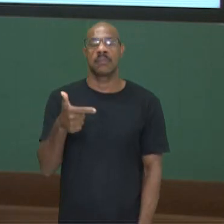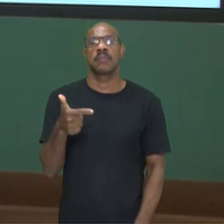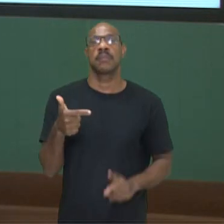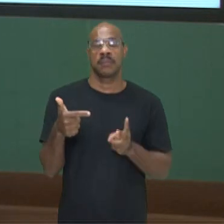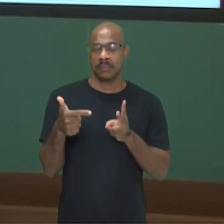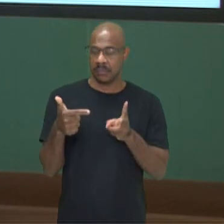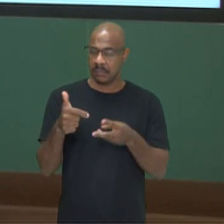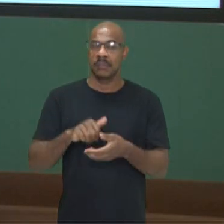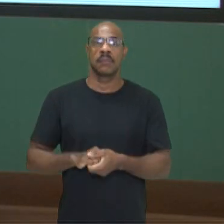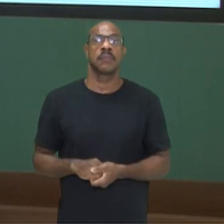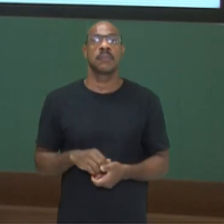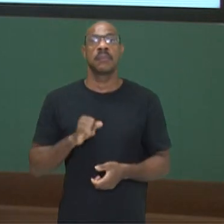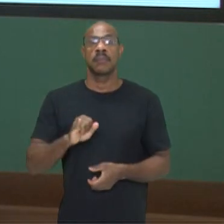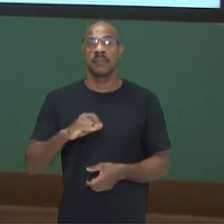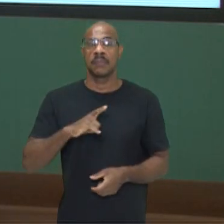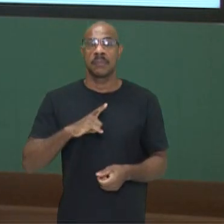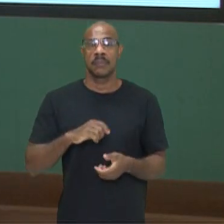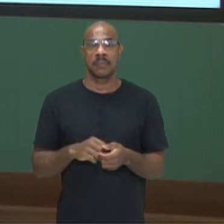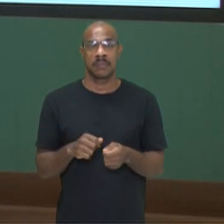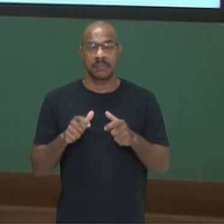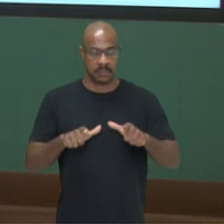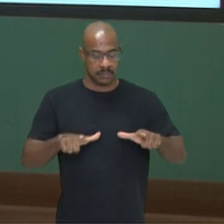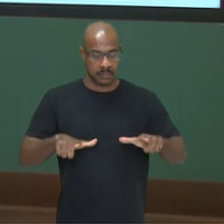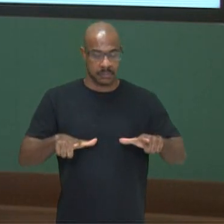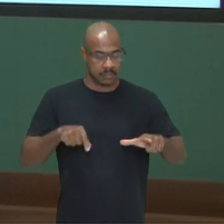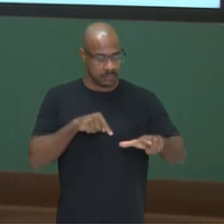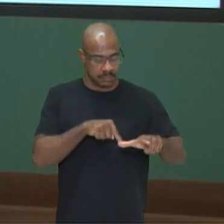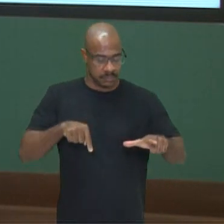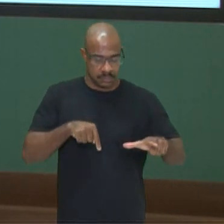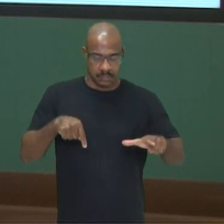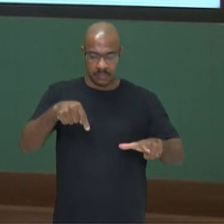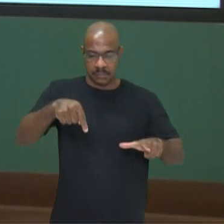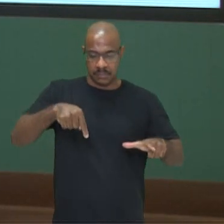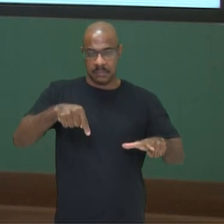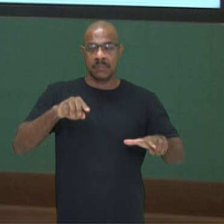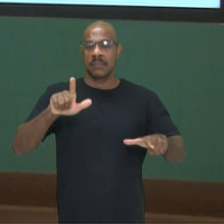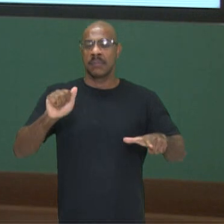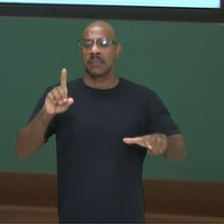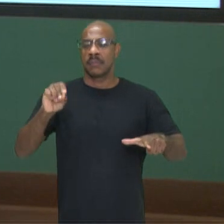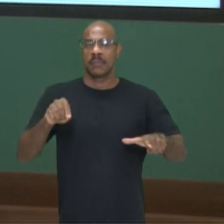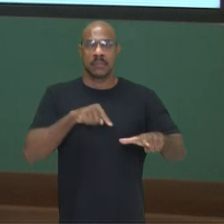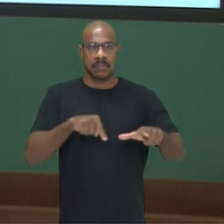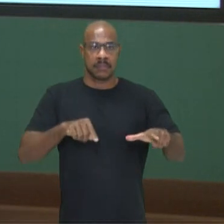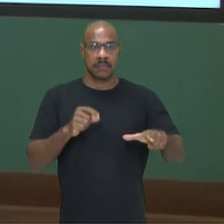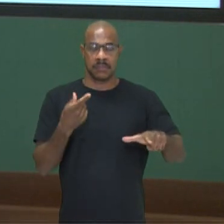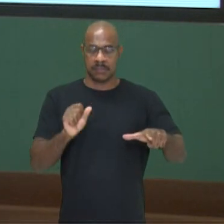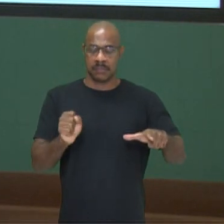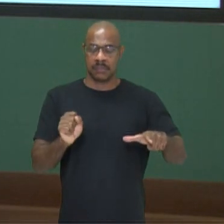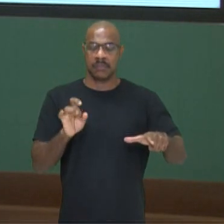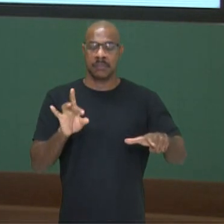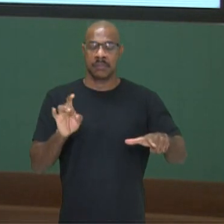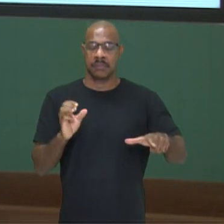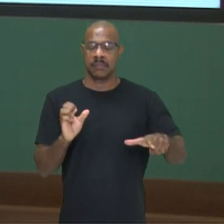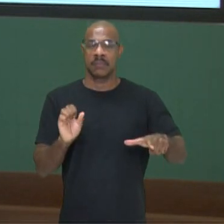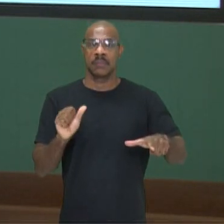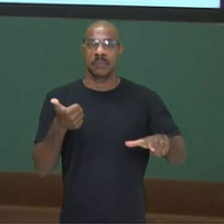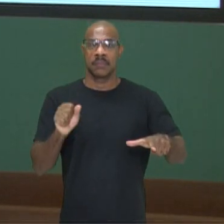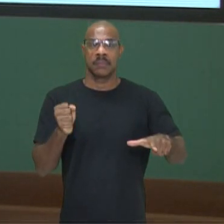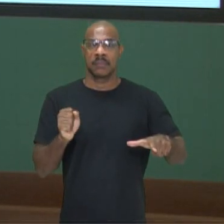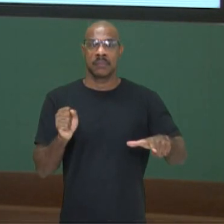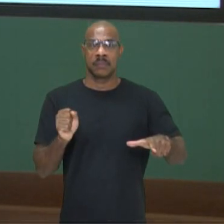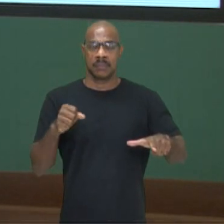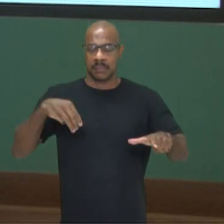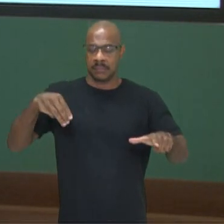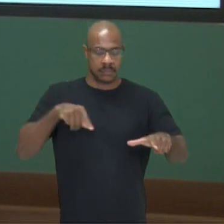quadrada. E quando nós trabalhamos com o lado, vejam, o lado só vale 18 metros. Nós estamos trabalhando